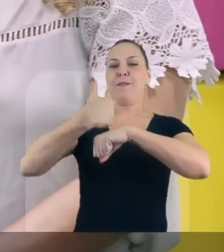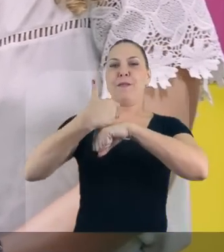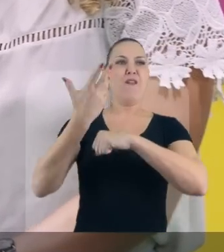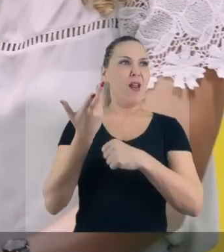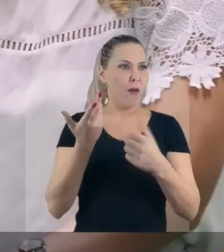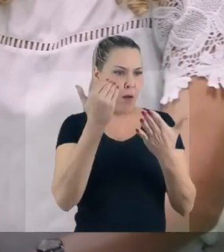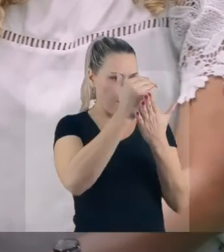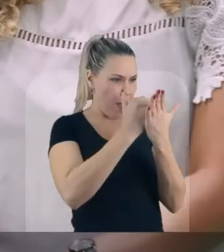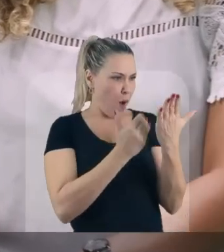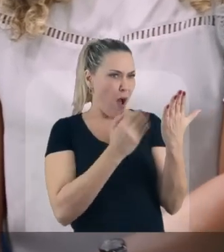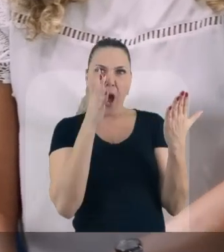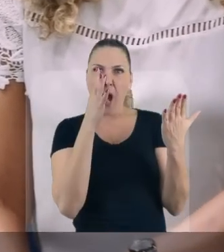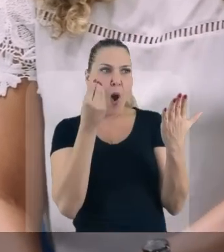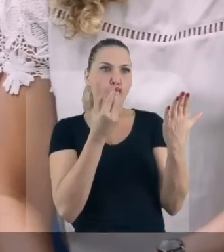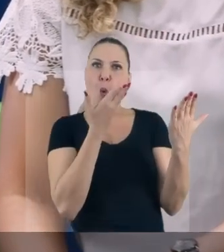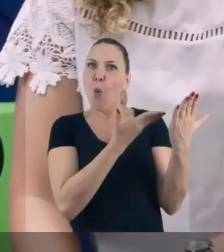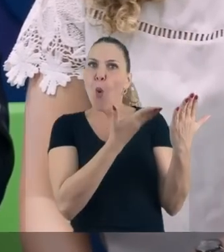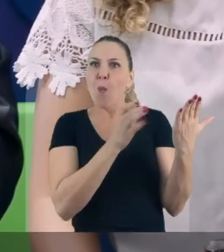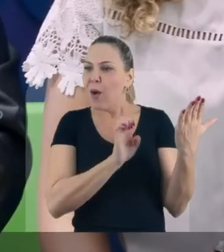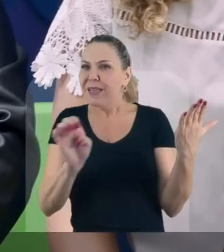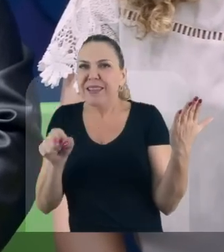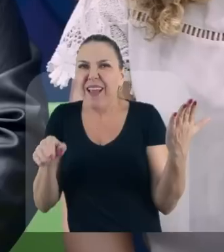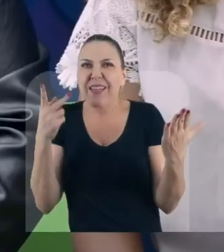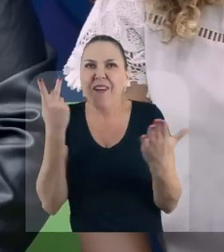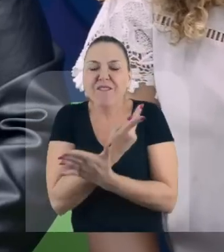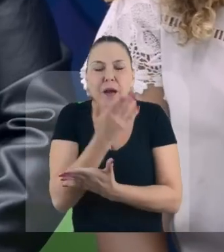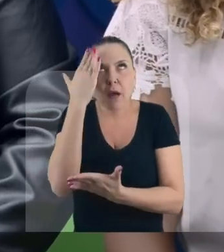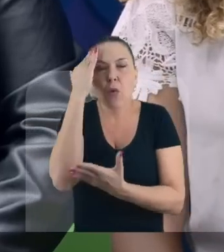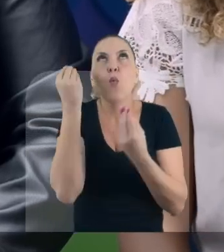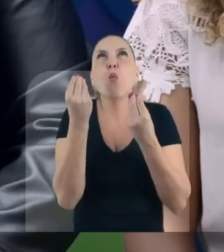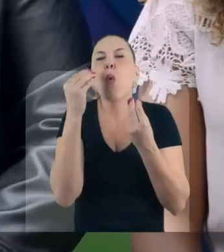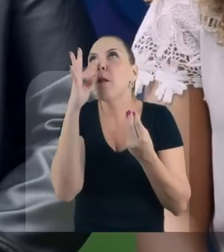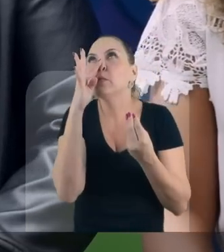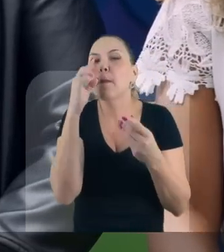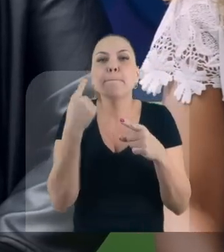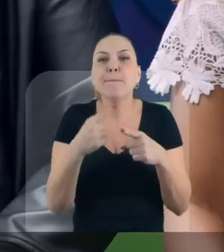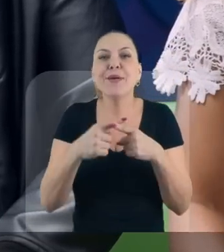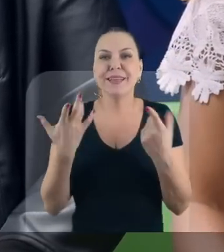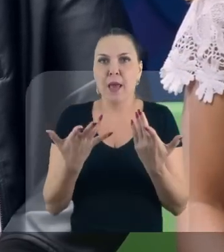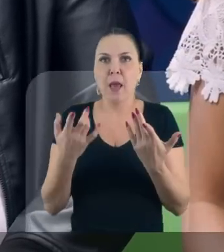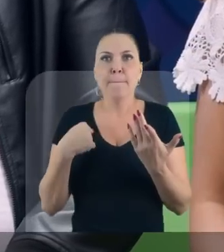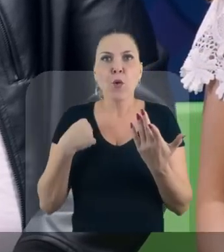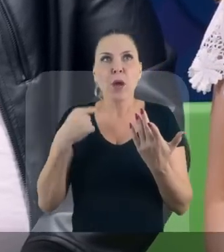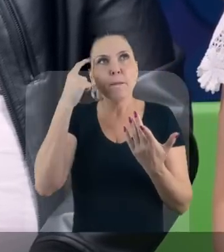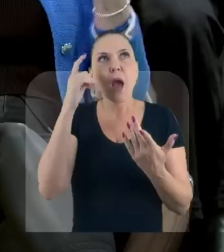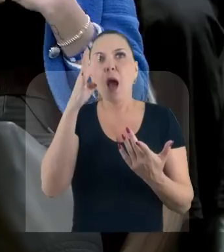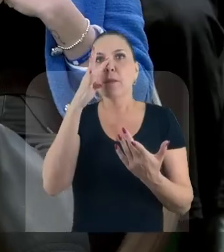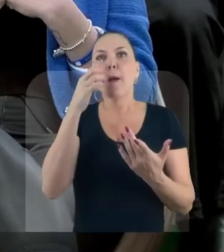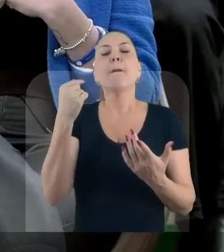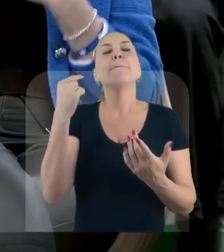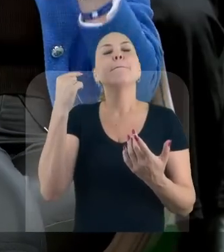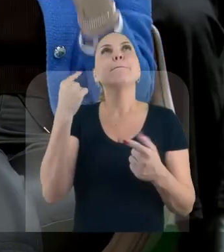pauta é um absurdo. É um absurdo o que a esquerda está fazendo. Mas aí eu penso, mas por que um absurdo? Porque eu acho que um absurdo. Eu tenho que